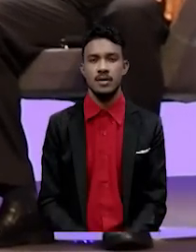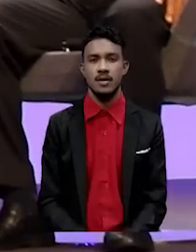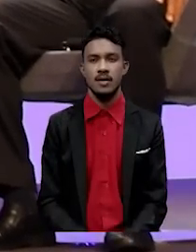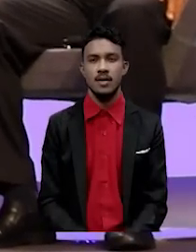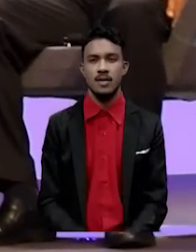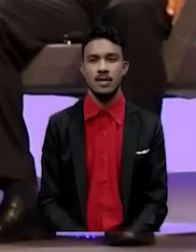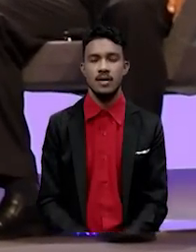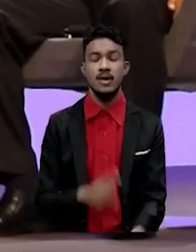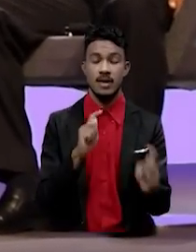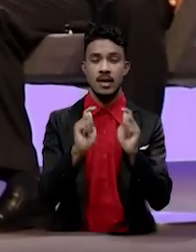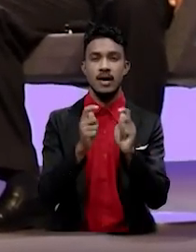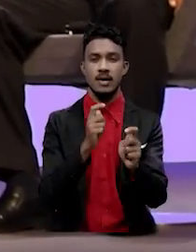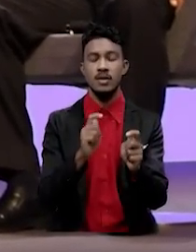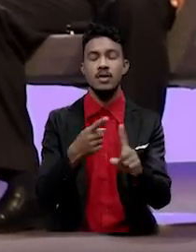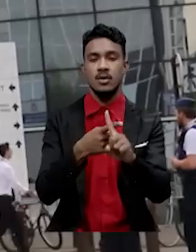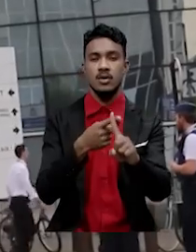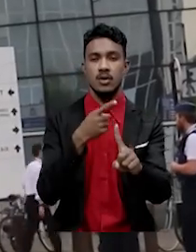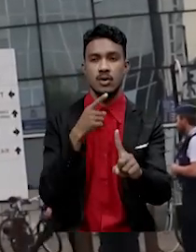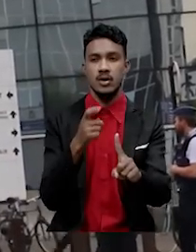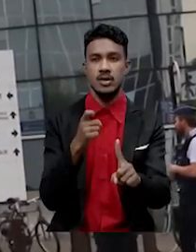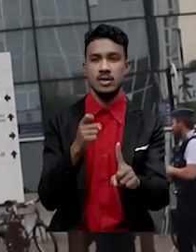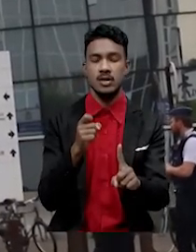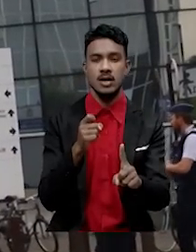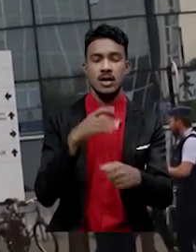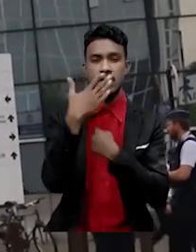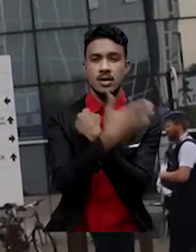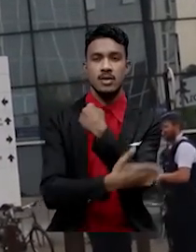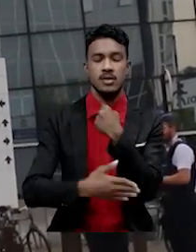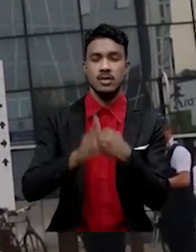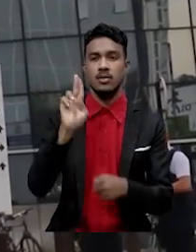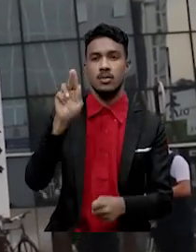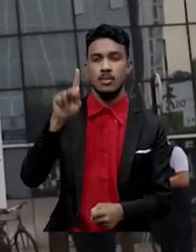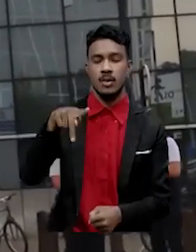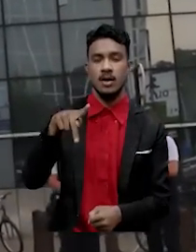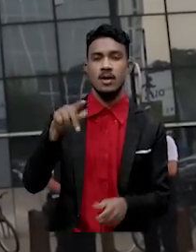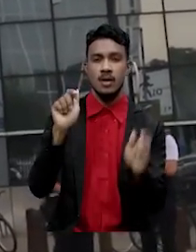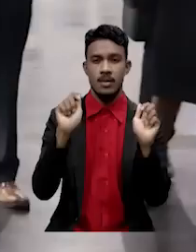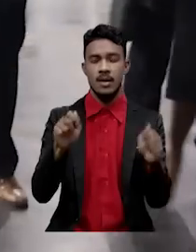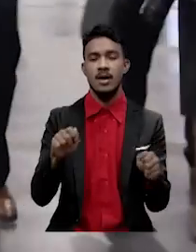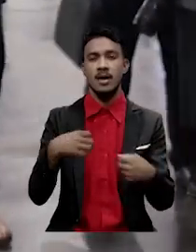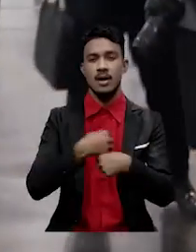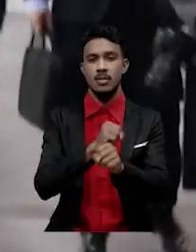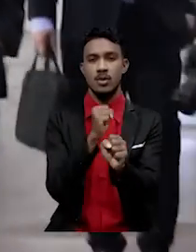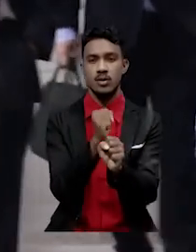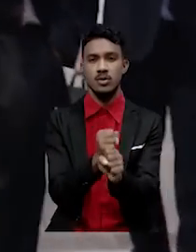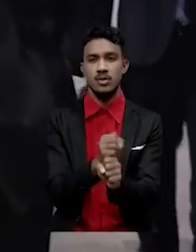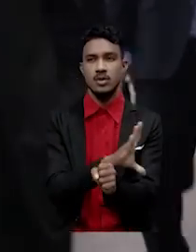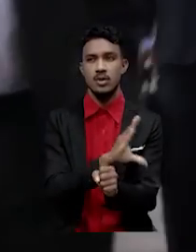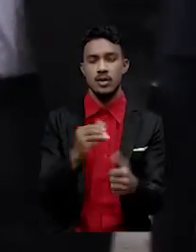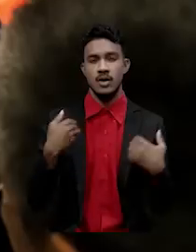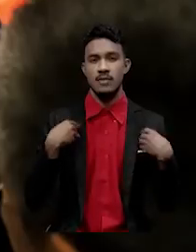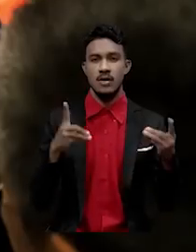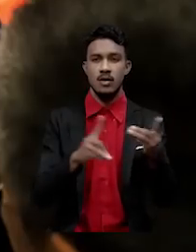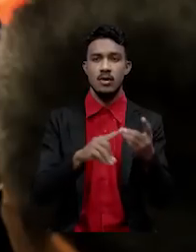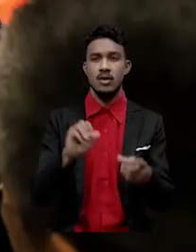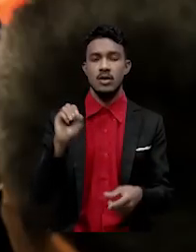estratégia, o Comissão Europeia, bele produz. Entretanto, e Loron